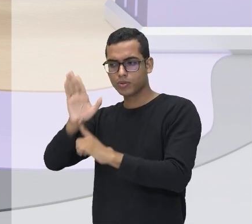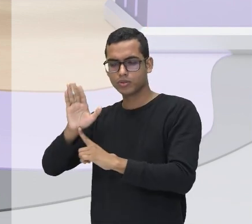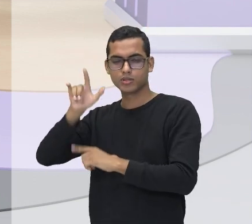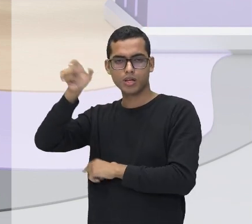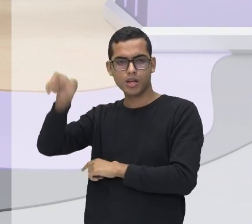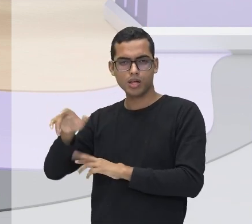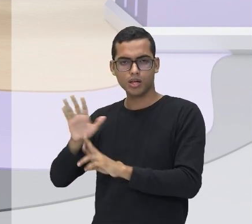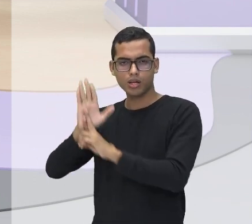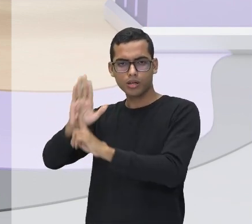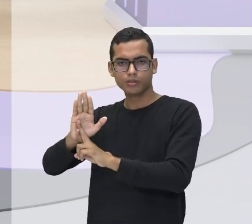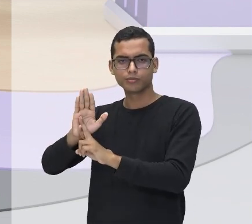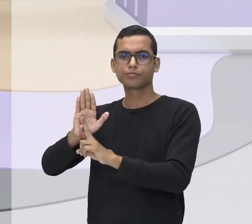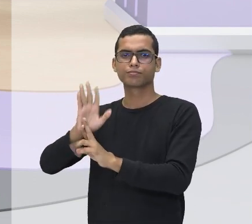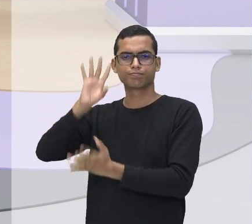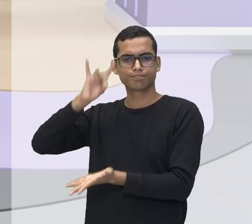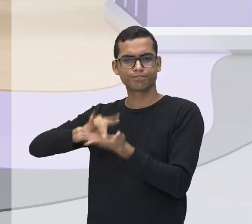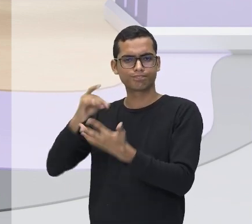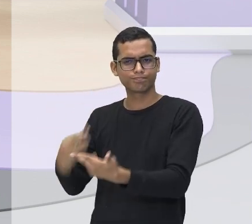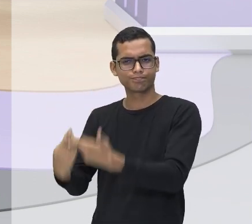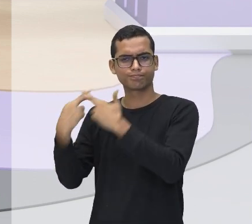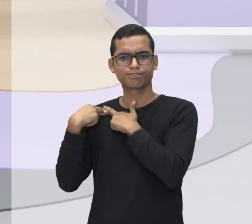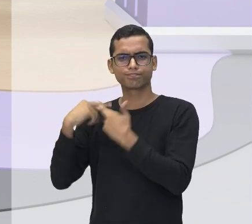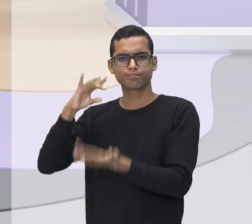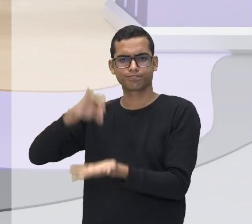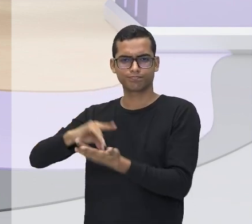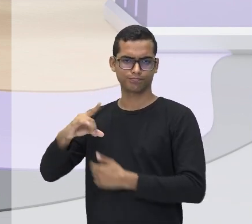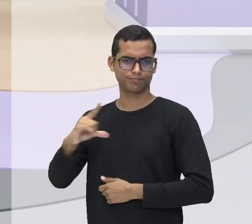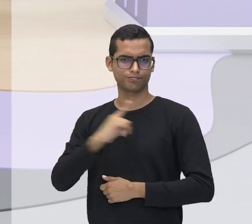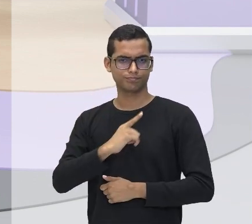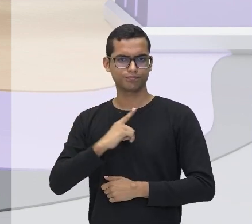responsabilidade, ele está representando ali